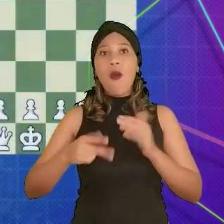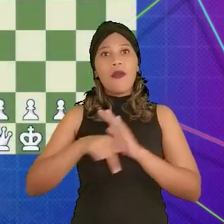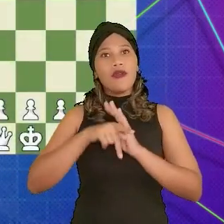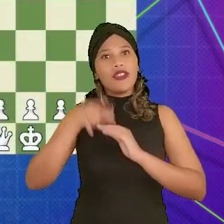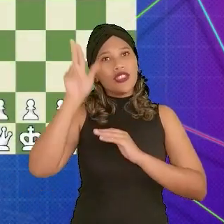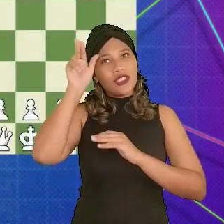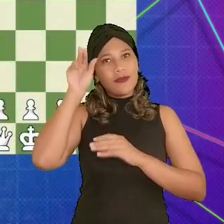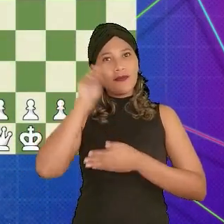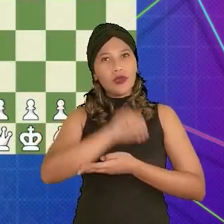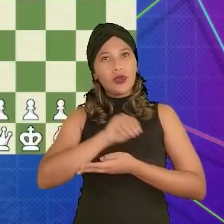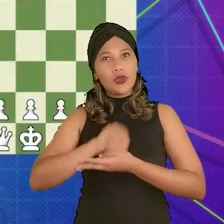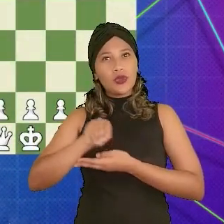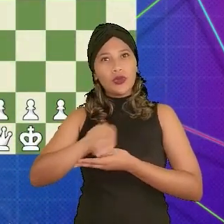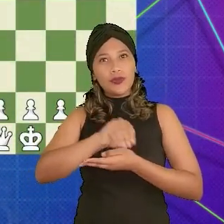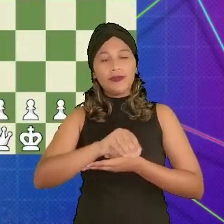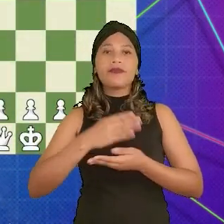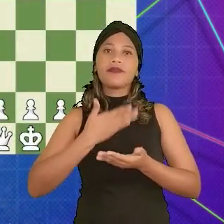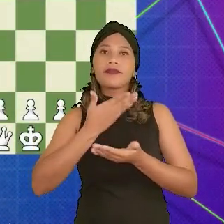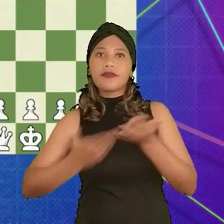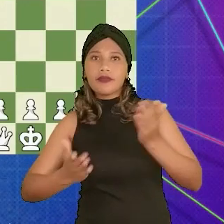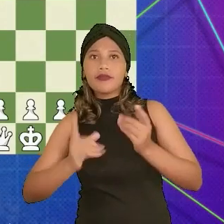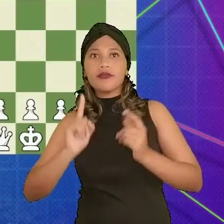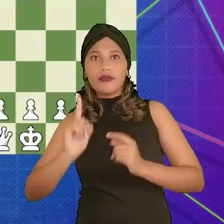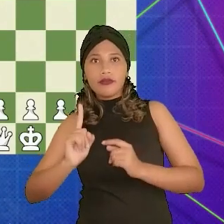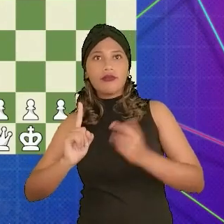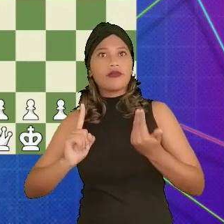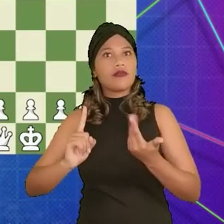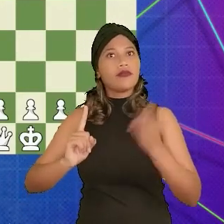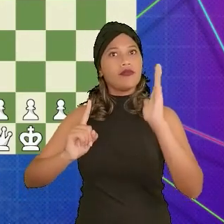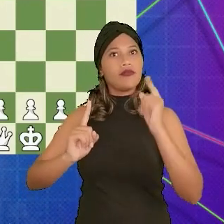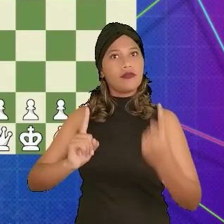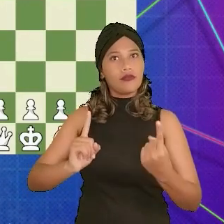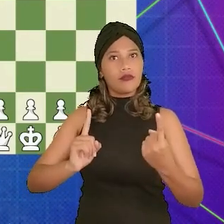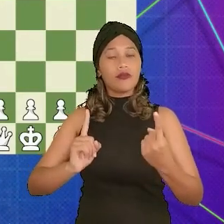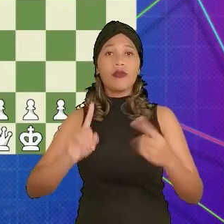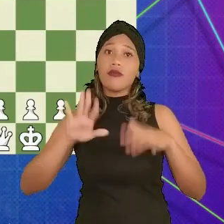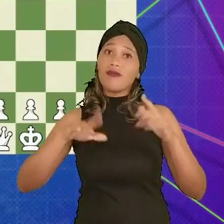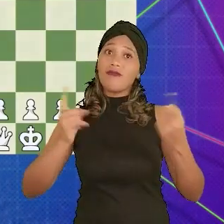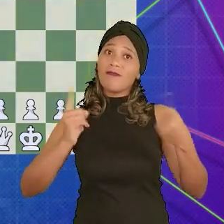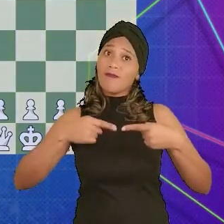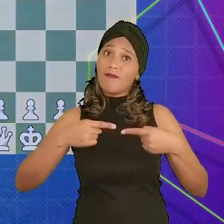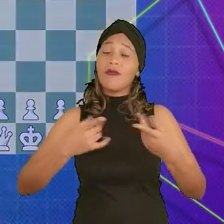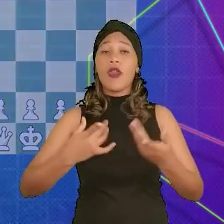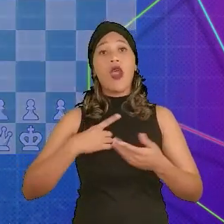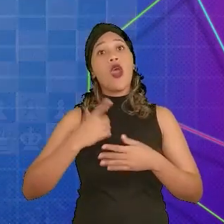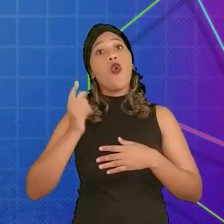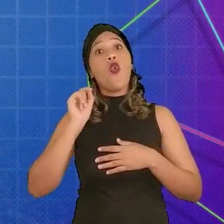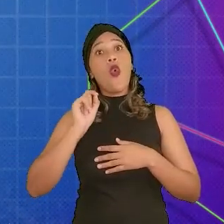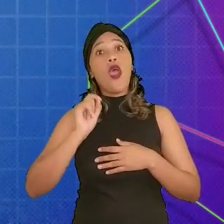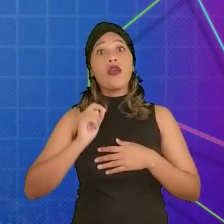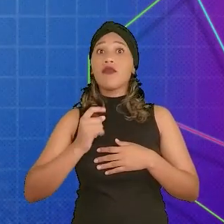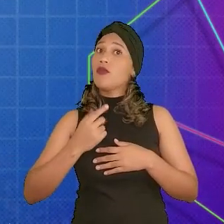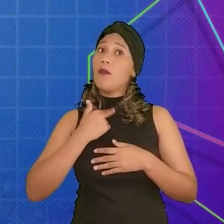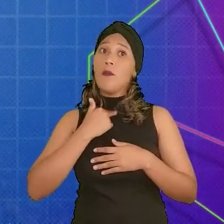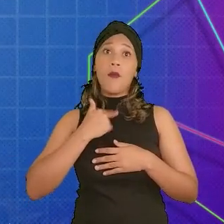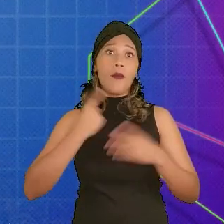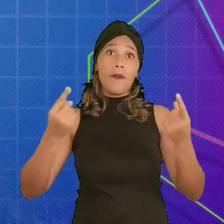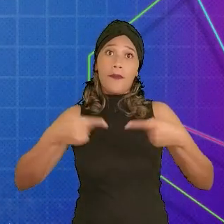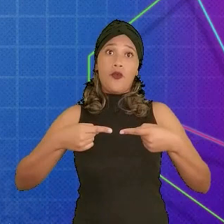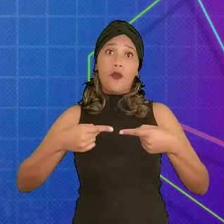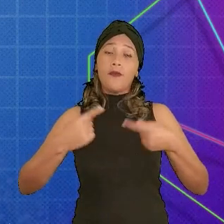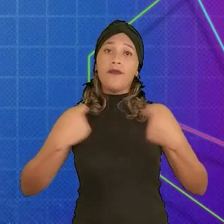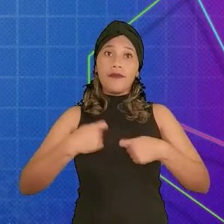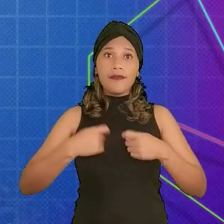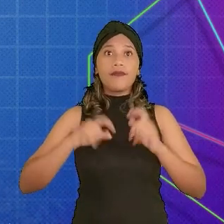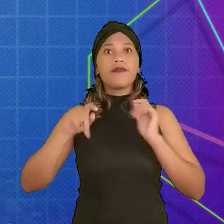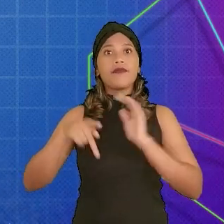exemplo. Quase sempre há um vencedor e um perdedor, sem ser em caso de empate. E o jogo termina quando alguém ganha, ou seja,